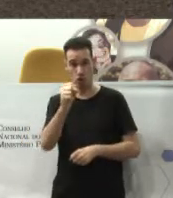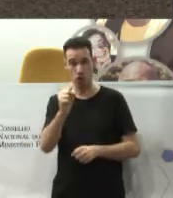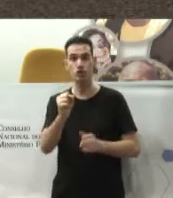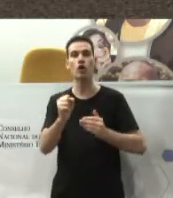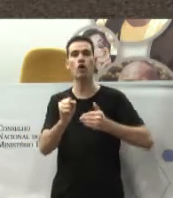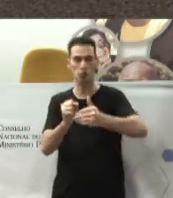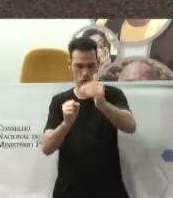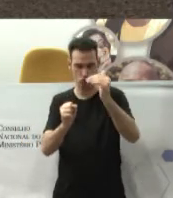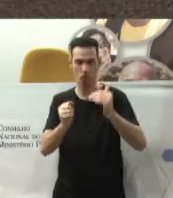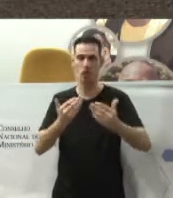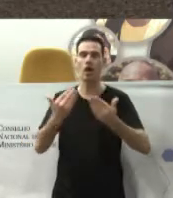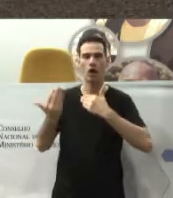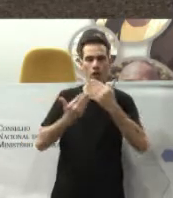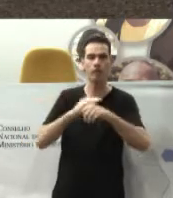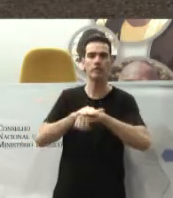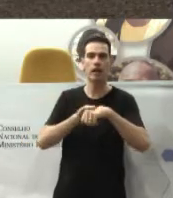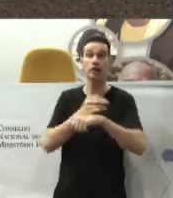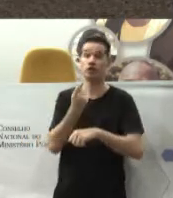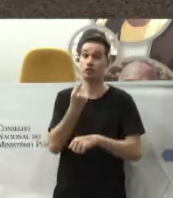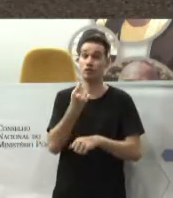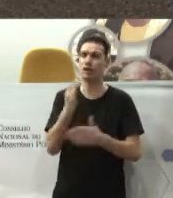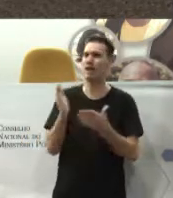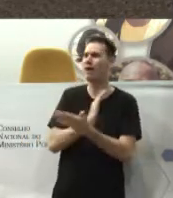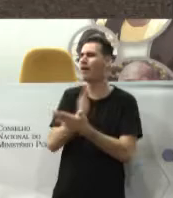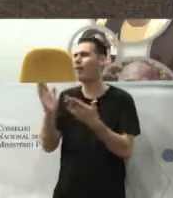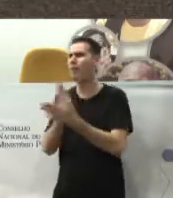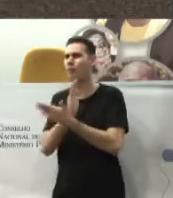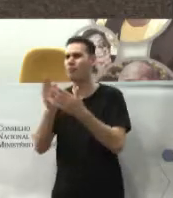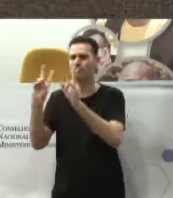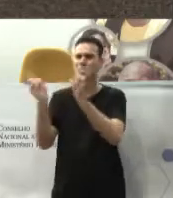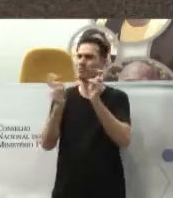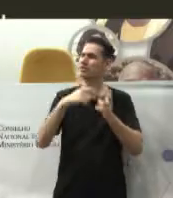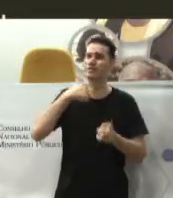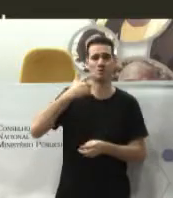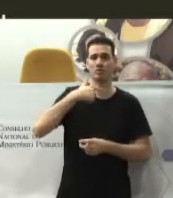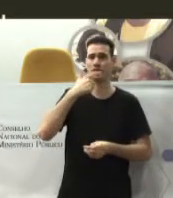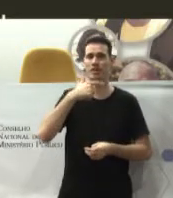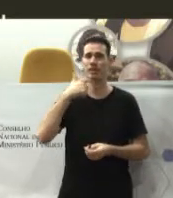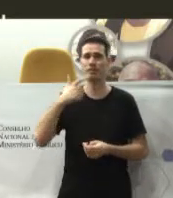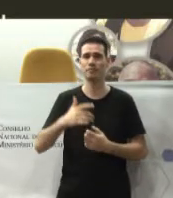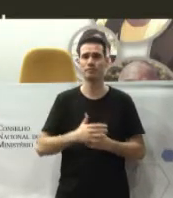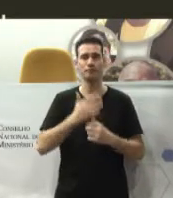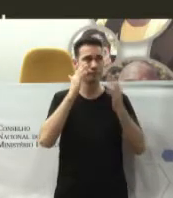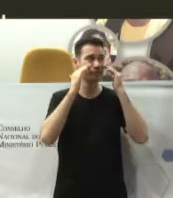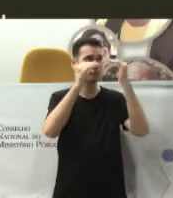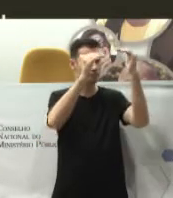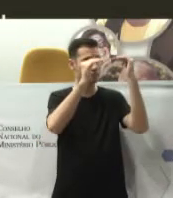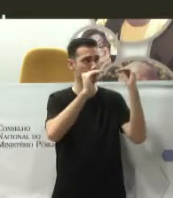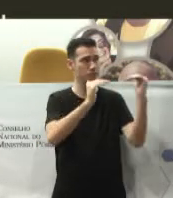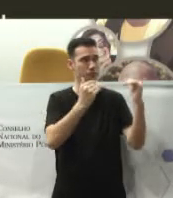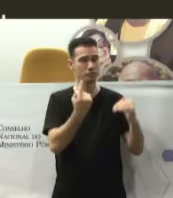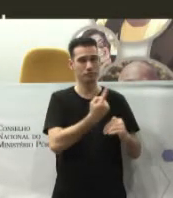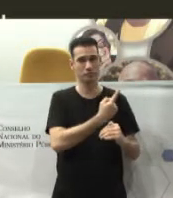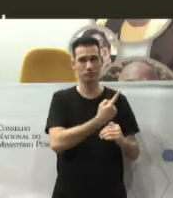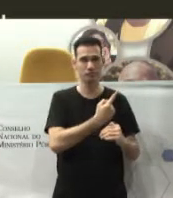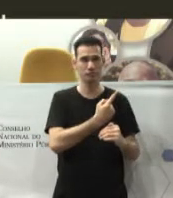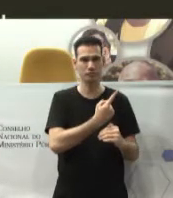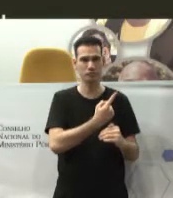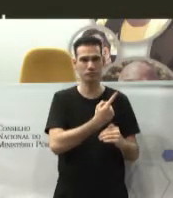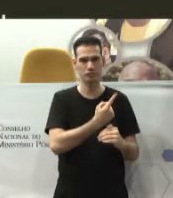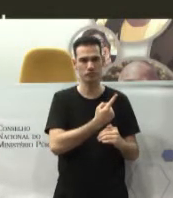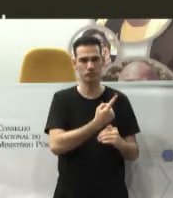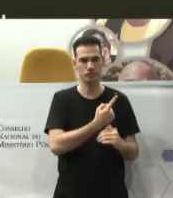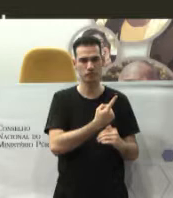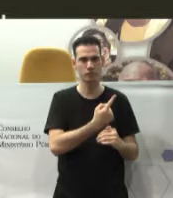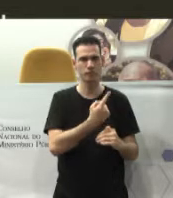de 3 anos depois. E algumas demandas a gente nem consegue ainda, né, doutor Henrique? O início do cumprimento da sentença